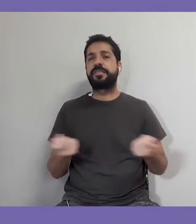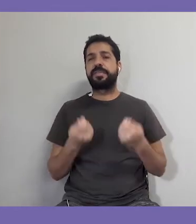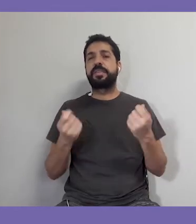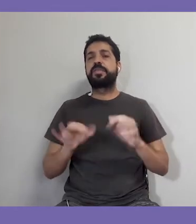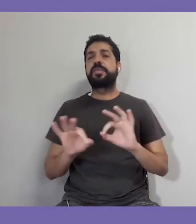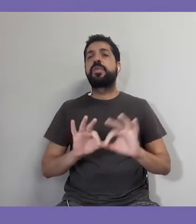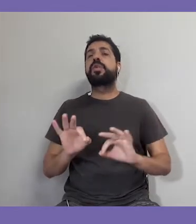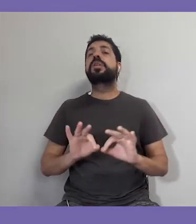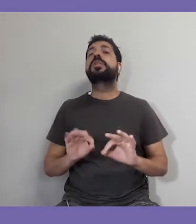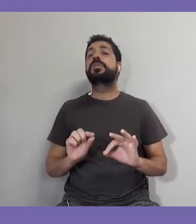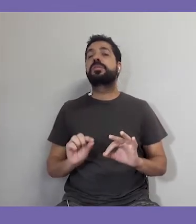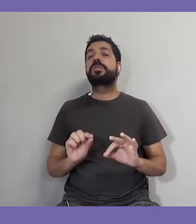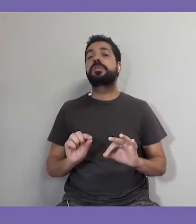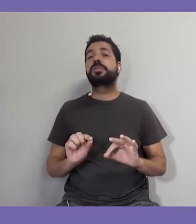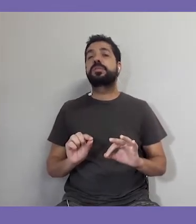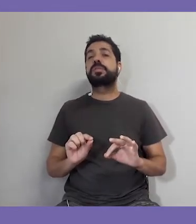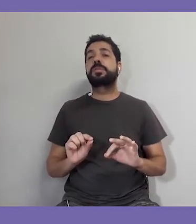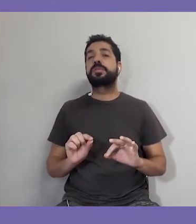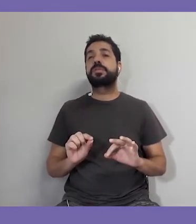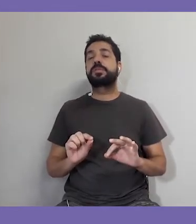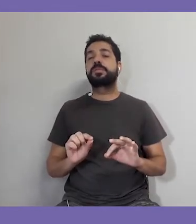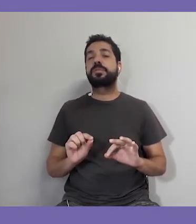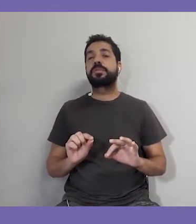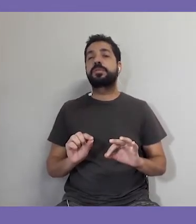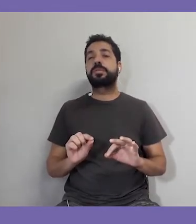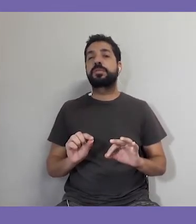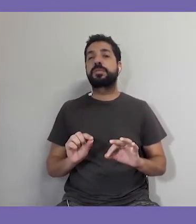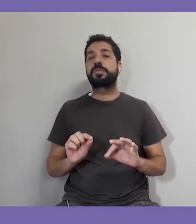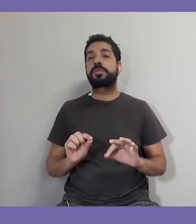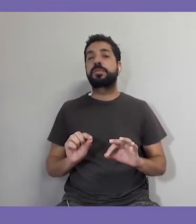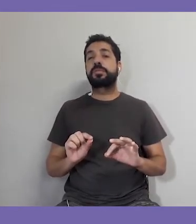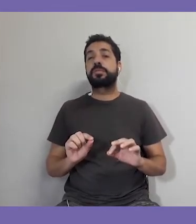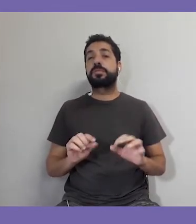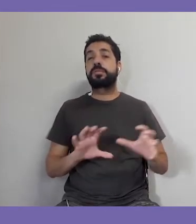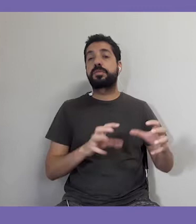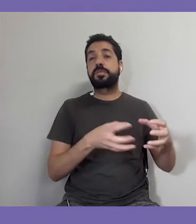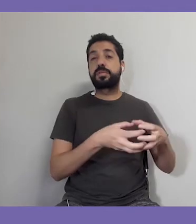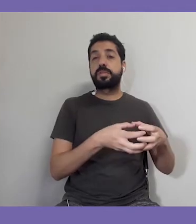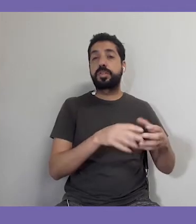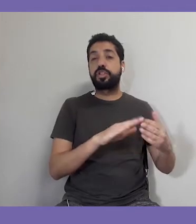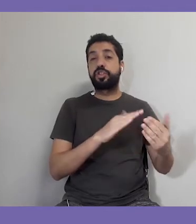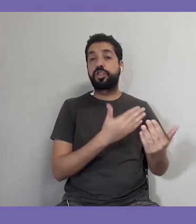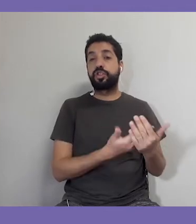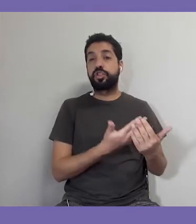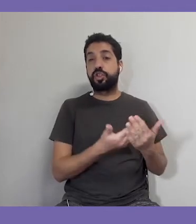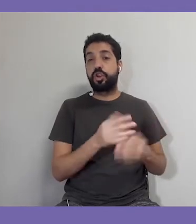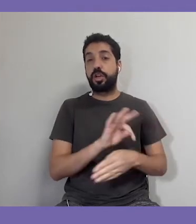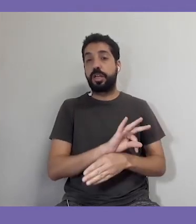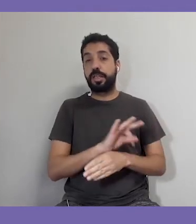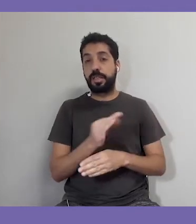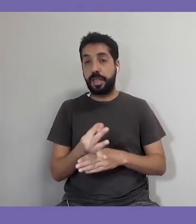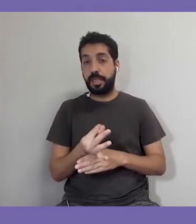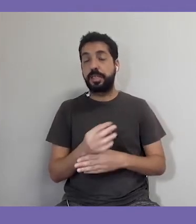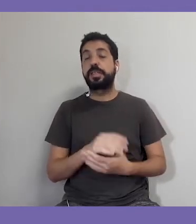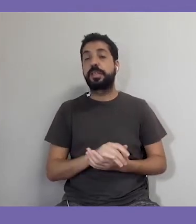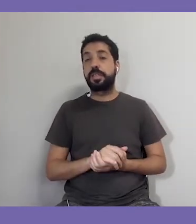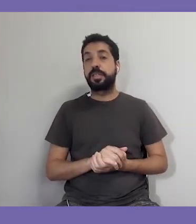um festival organizado por, por alunos de uma escola